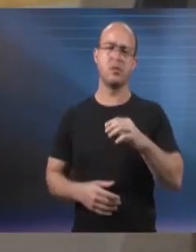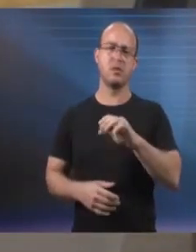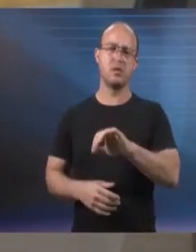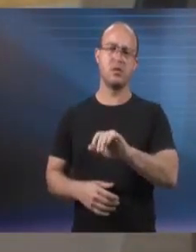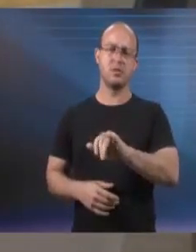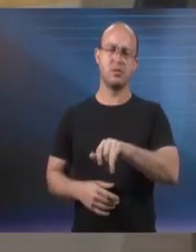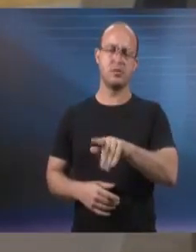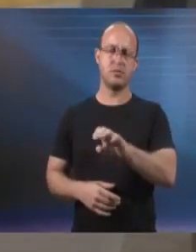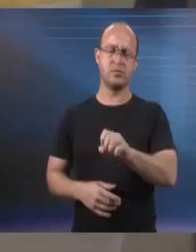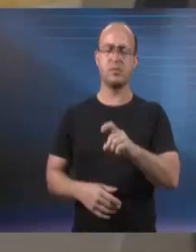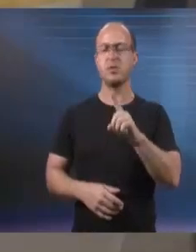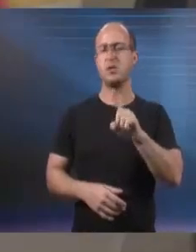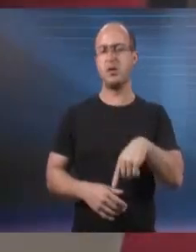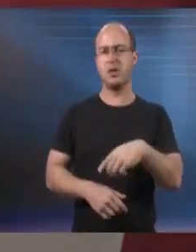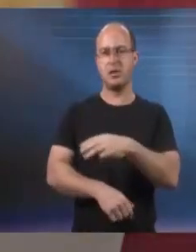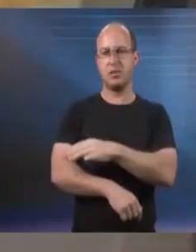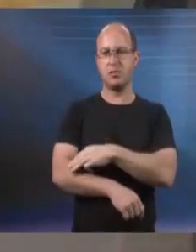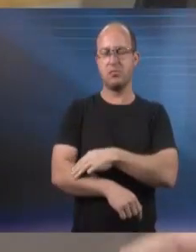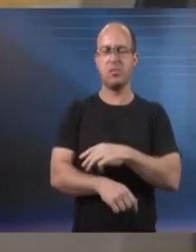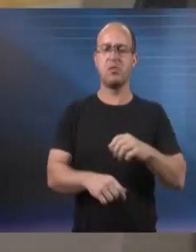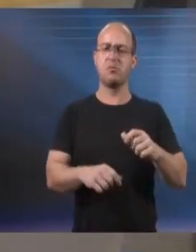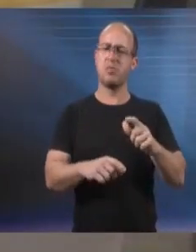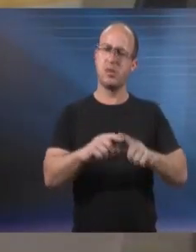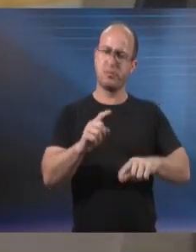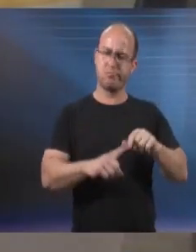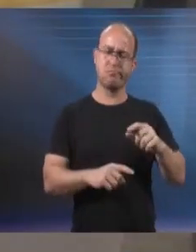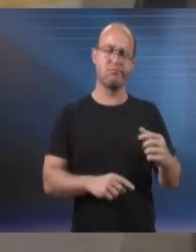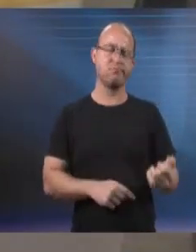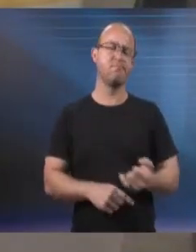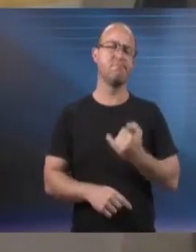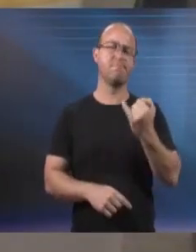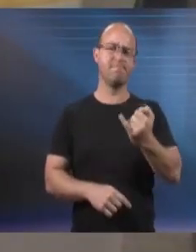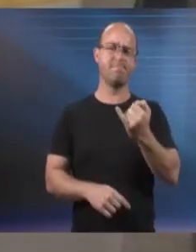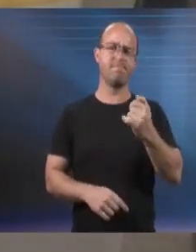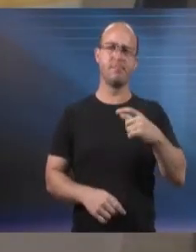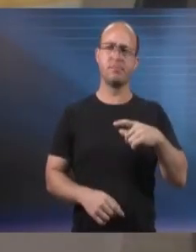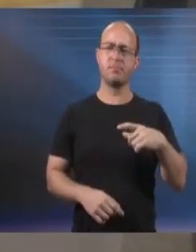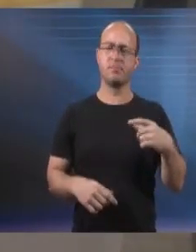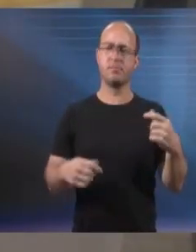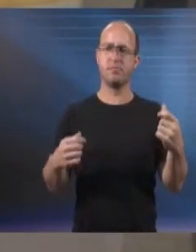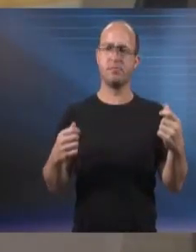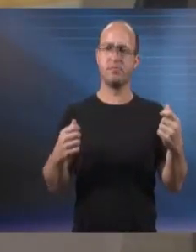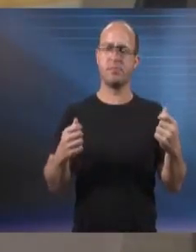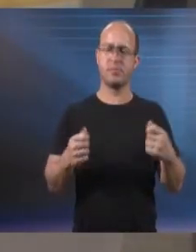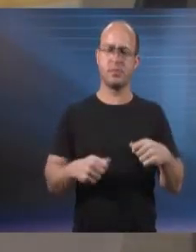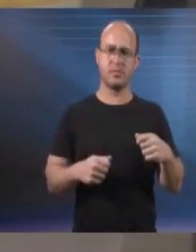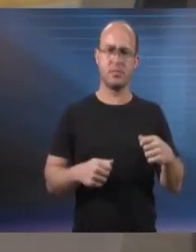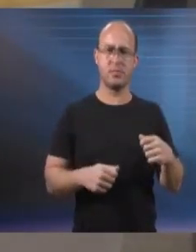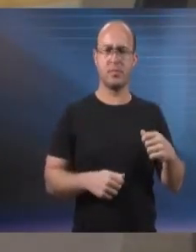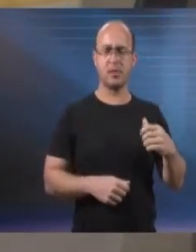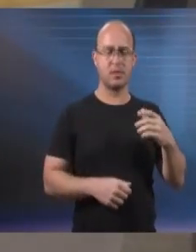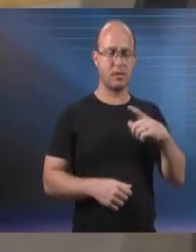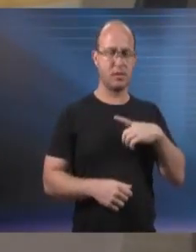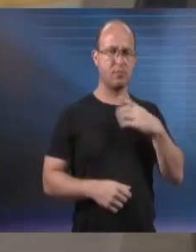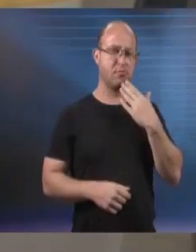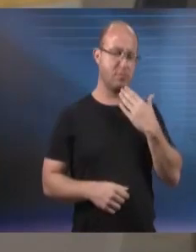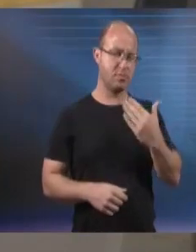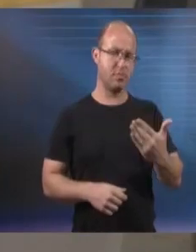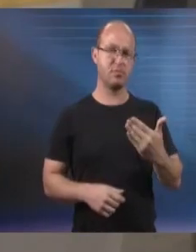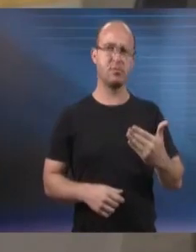Mossoró. É um equipamento importante e que há exatamente a reivindicação sobre